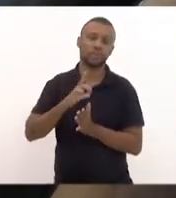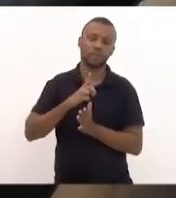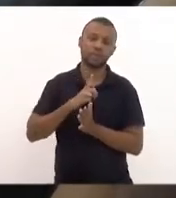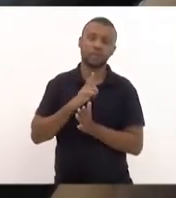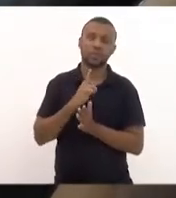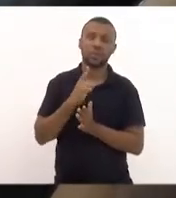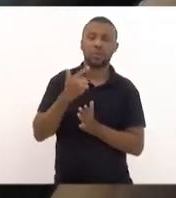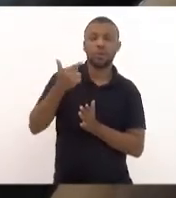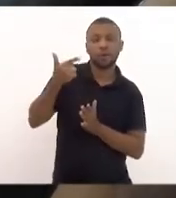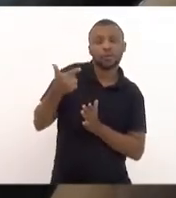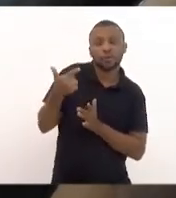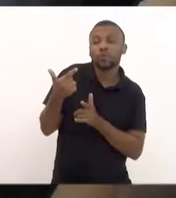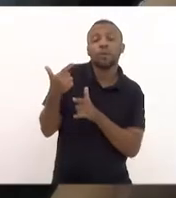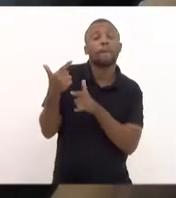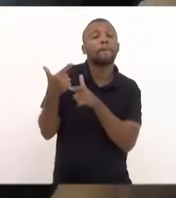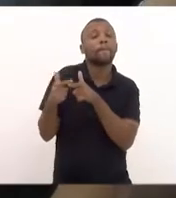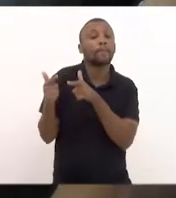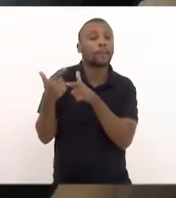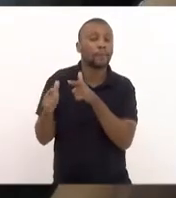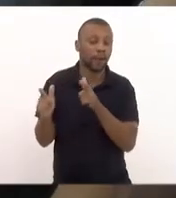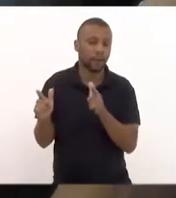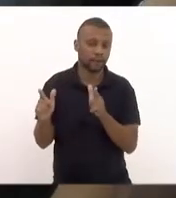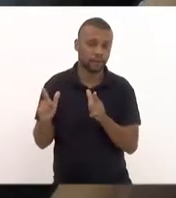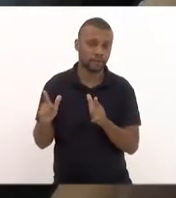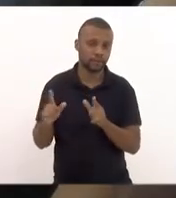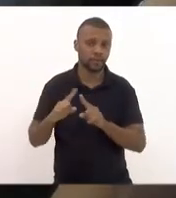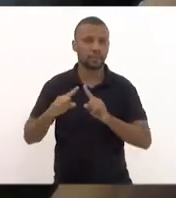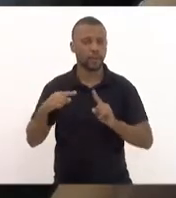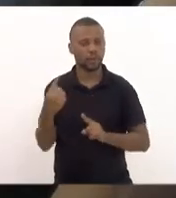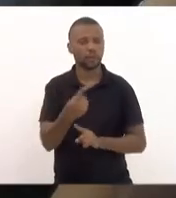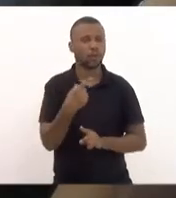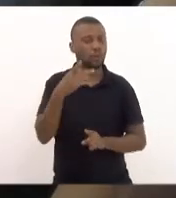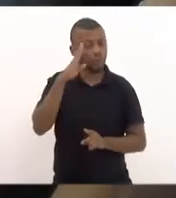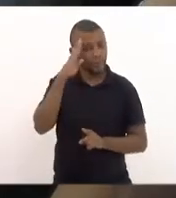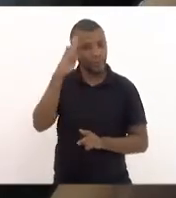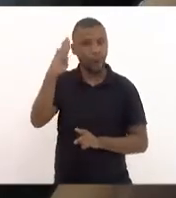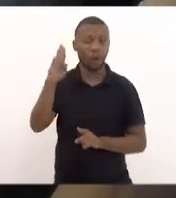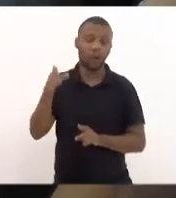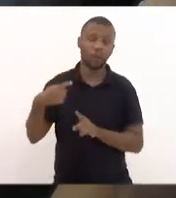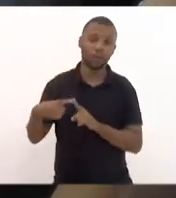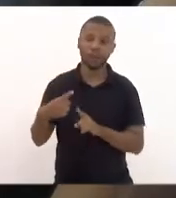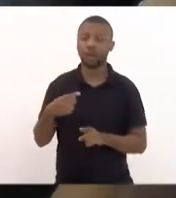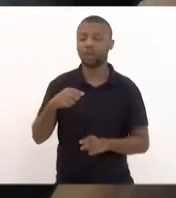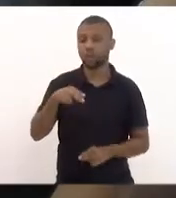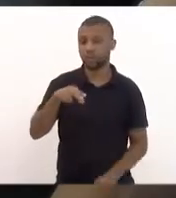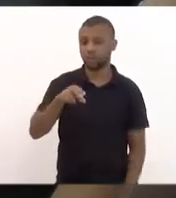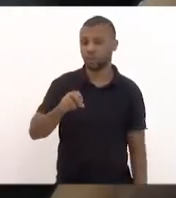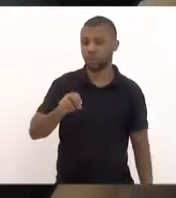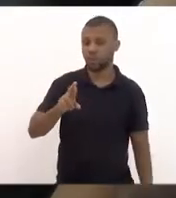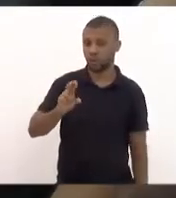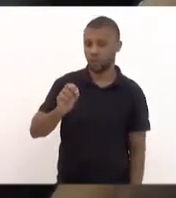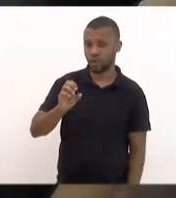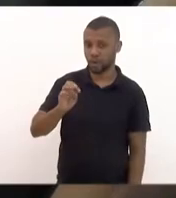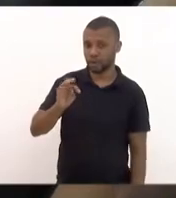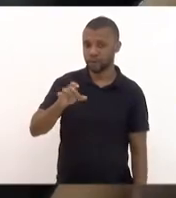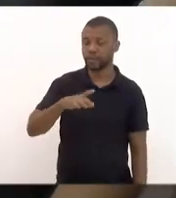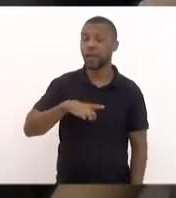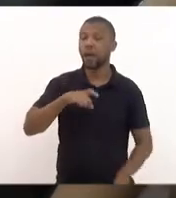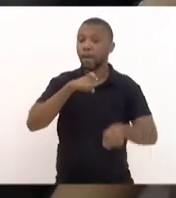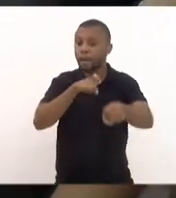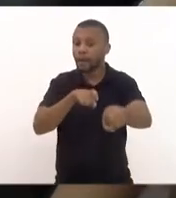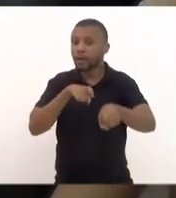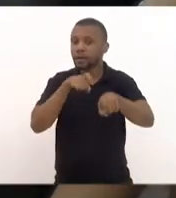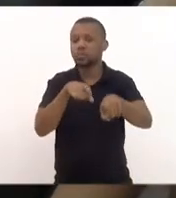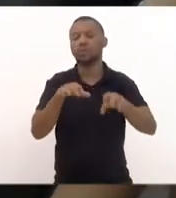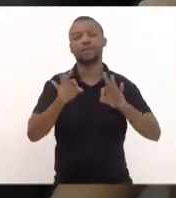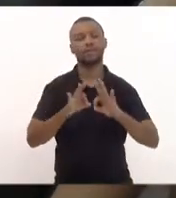problemático. A Baixada Litorânea está antes. Né? Até porque o Noroeste tem ali também uma agricultura familiar muito forte, que eu acho